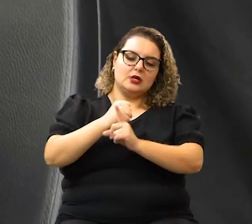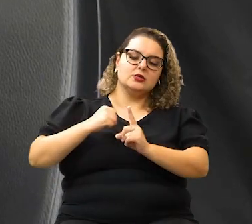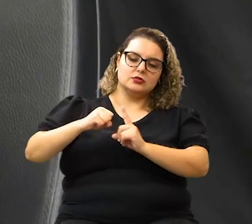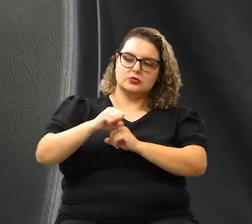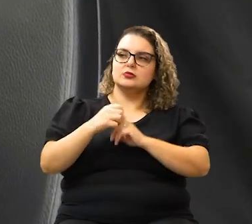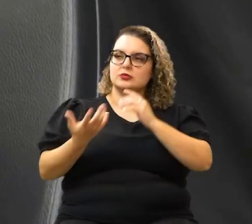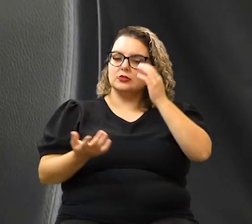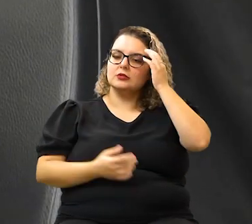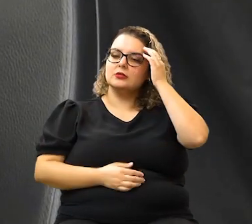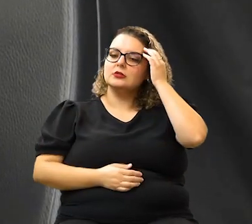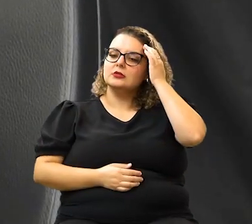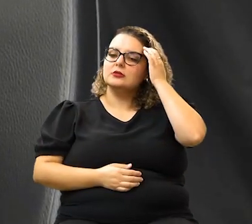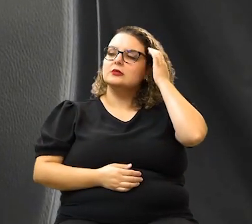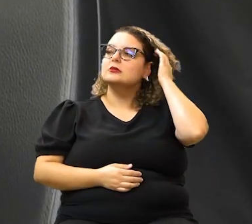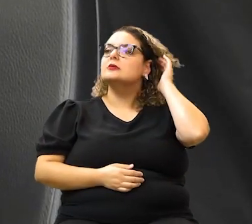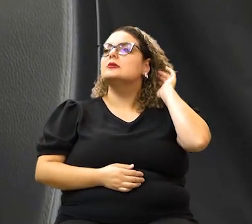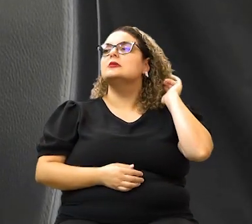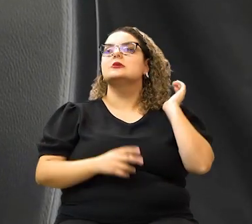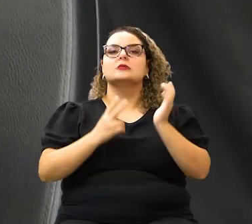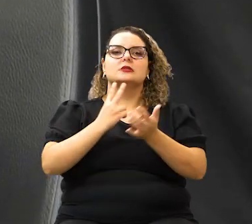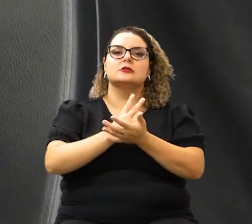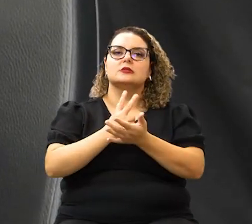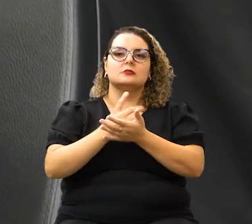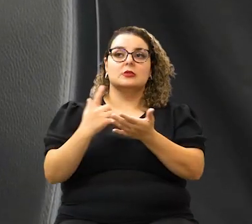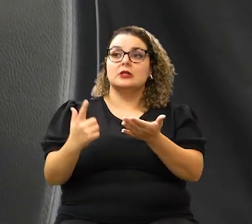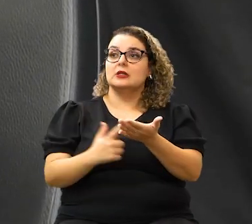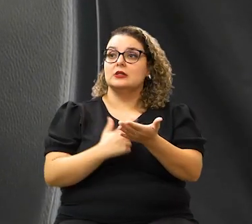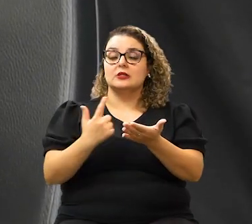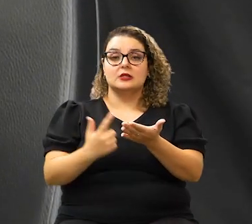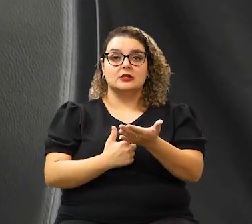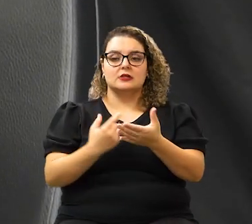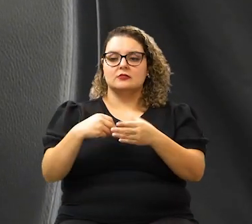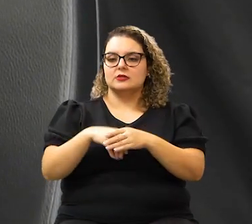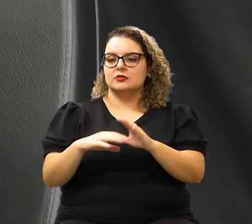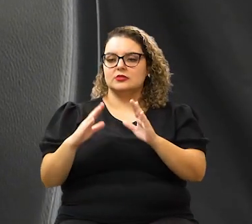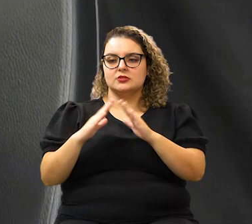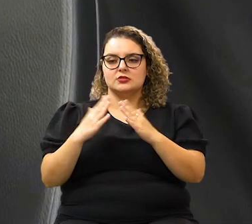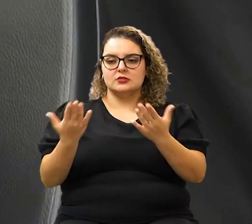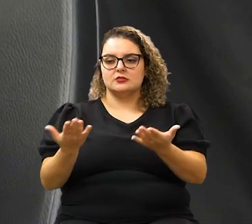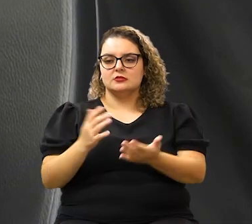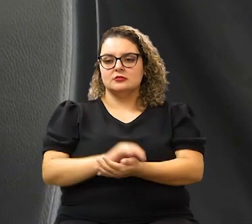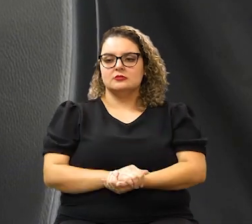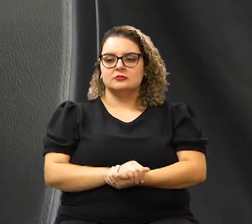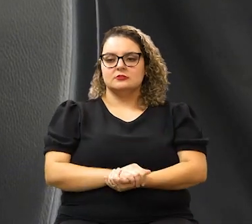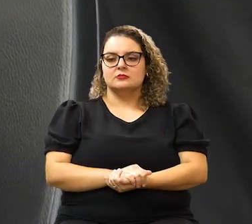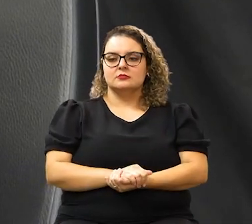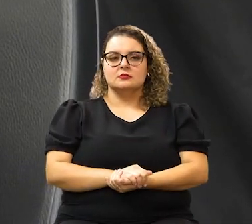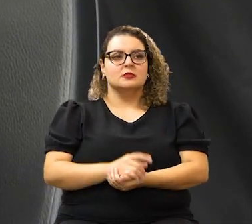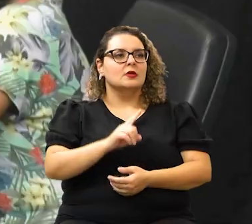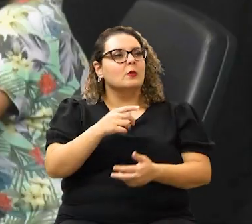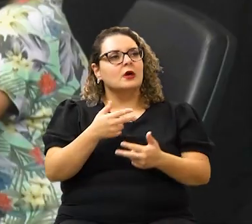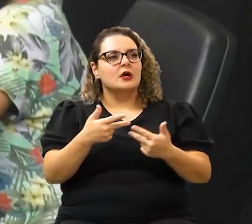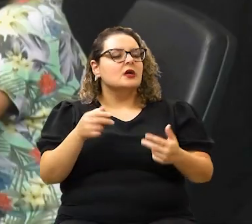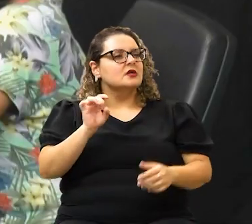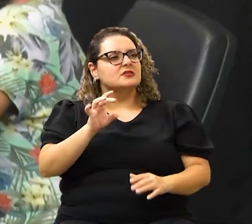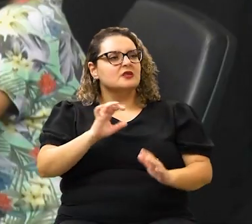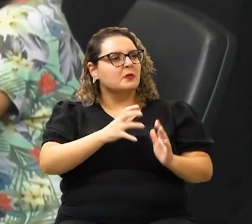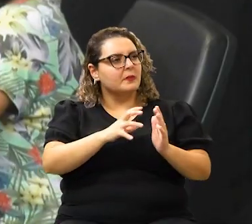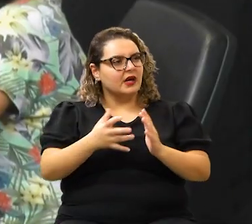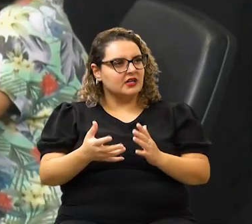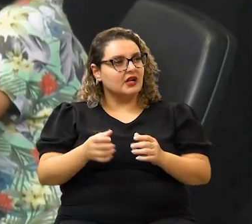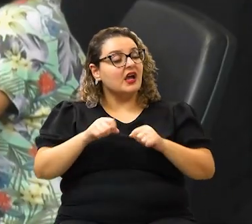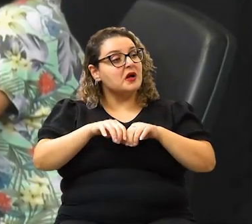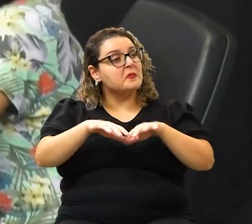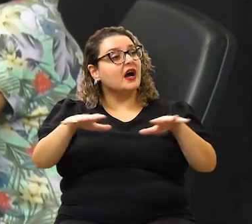essa questão. A gente sempre teve muitos livros em casa, né? Tá. Foi uma época que eu também... não era uma questão só partidária, era uma questão ampla